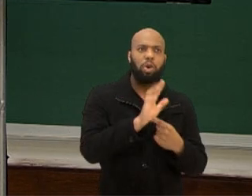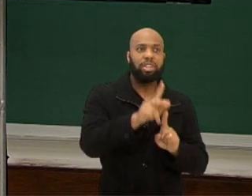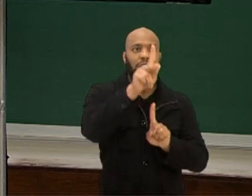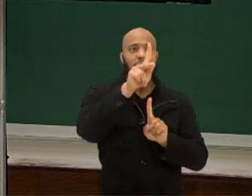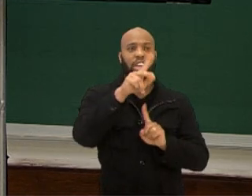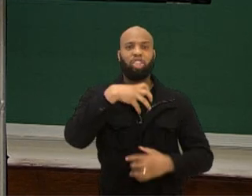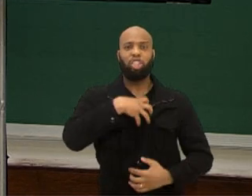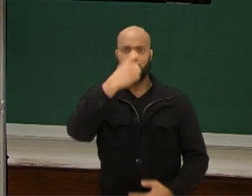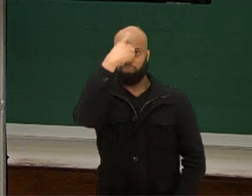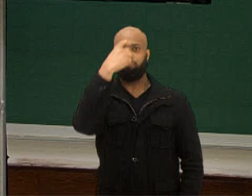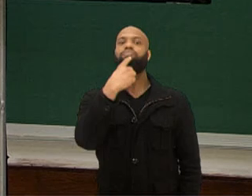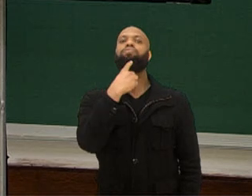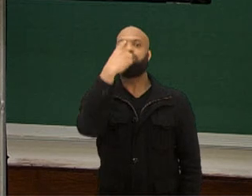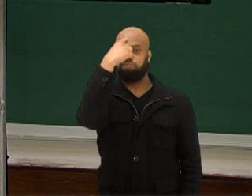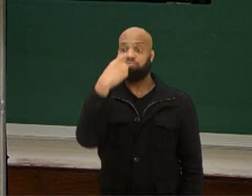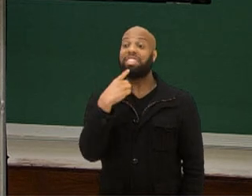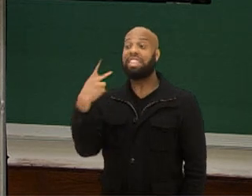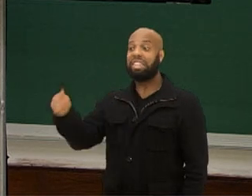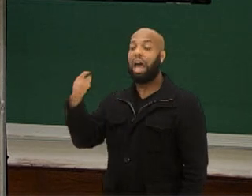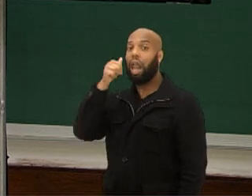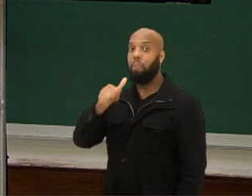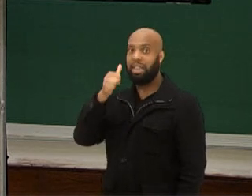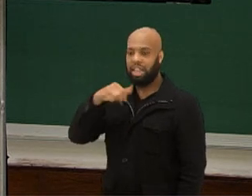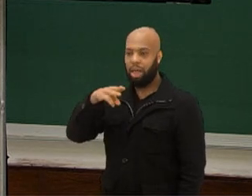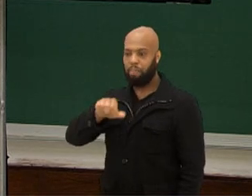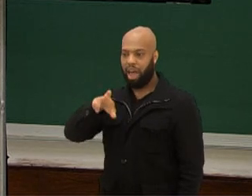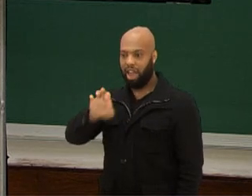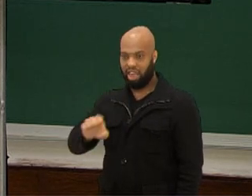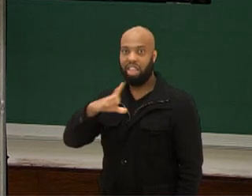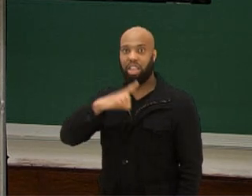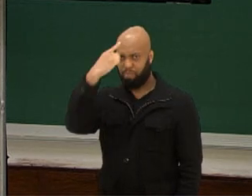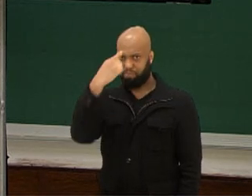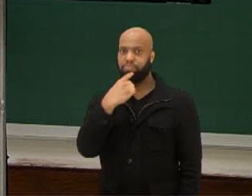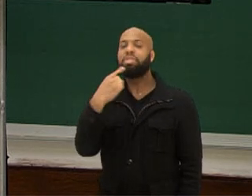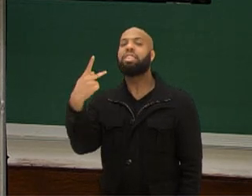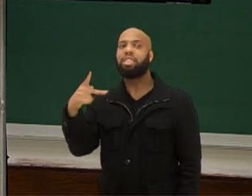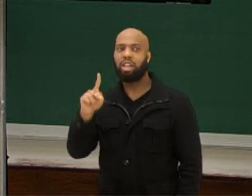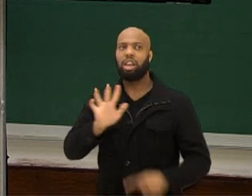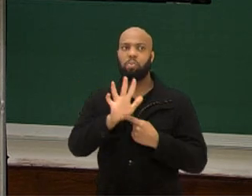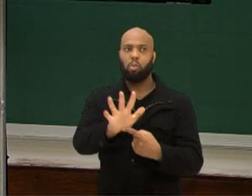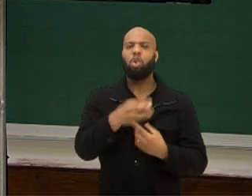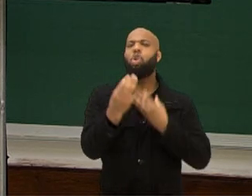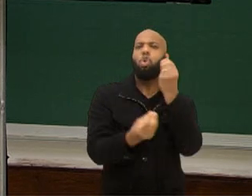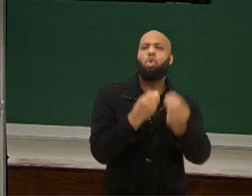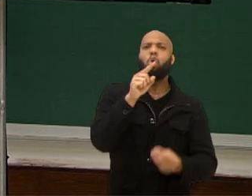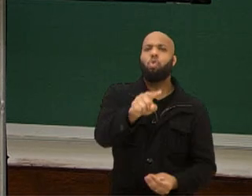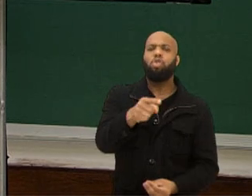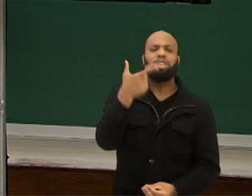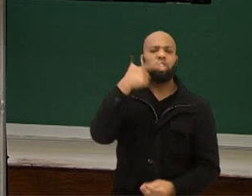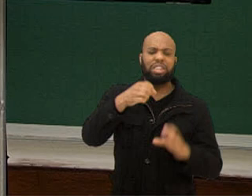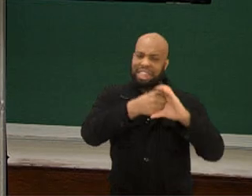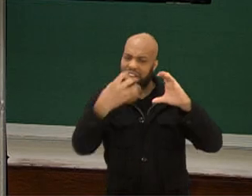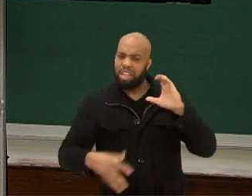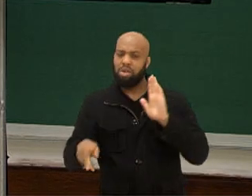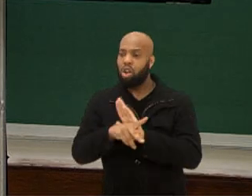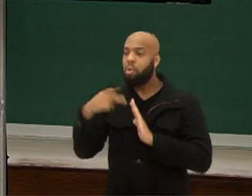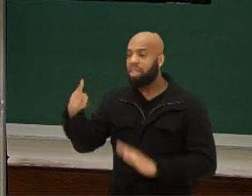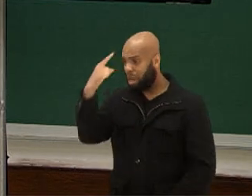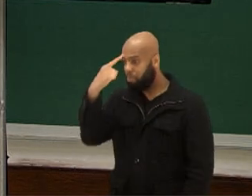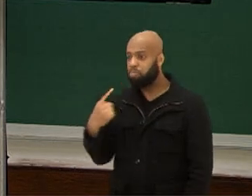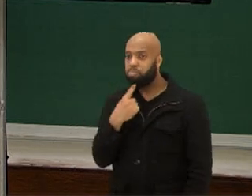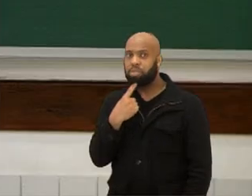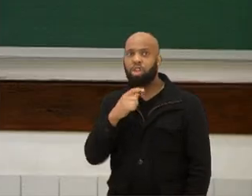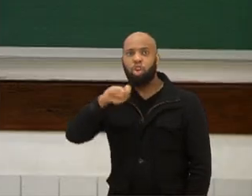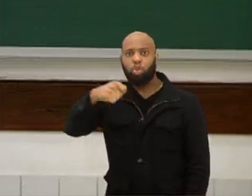indicativos da personalidade da personagem. Nesse trecho, nós temos indicativos. Como você a caracterizaria a partir